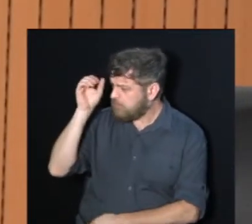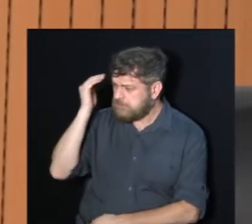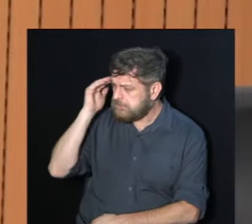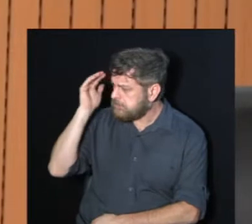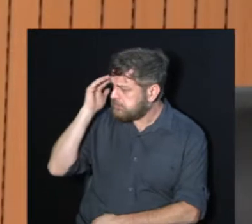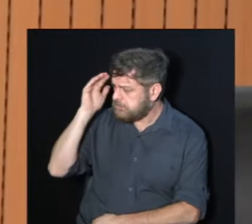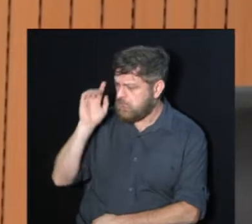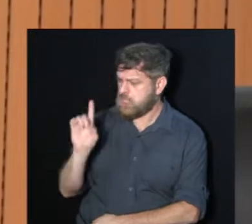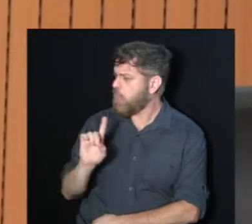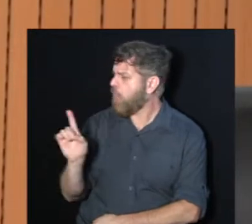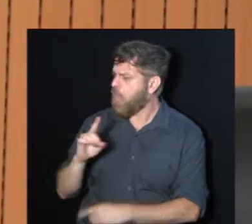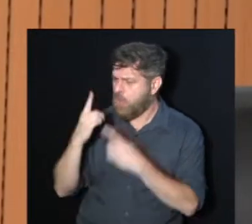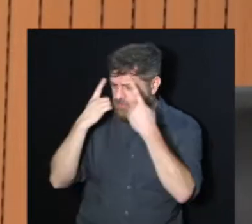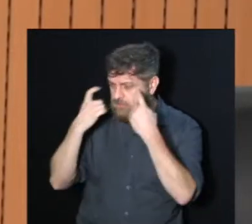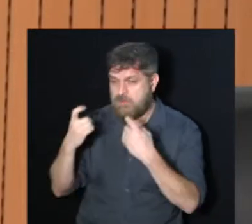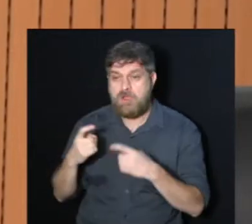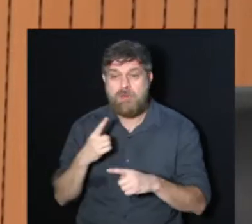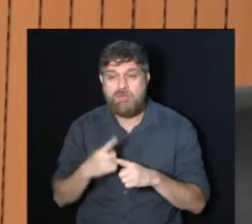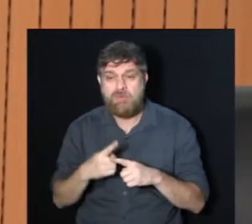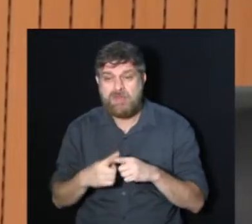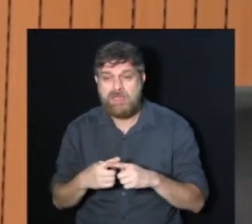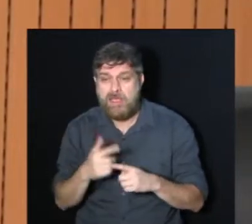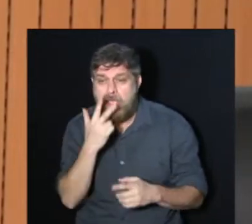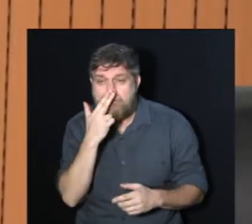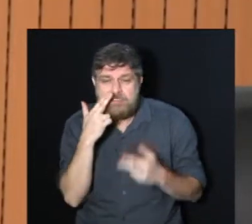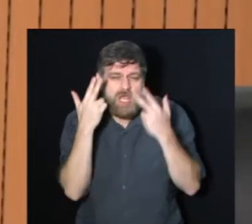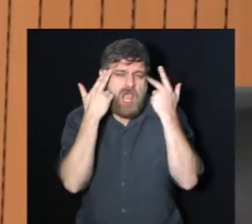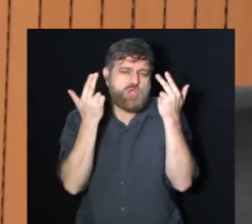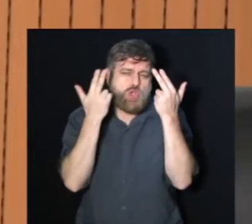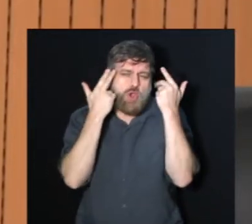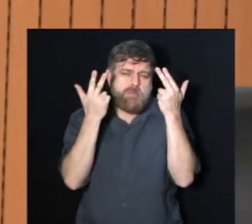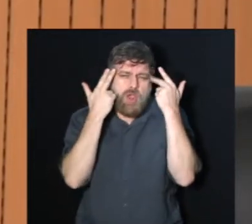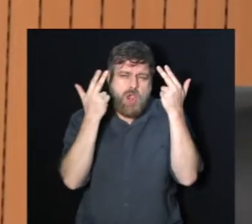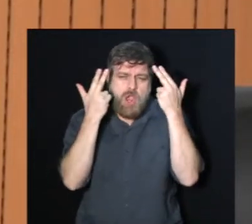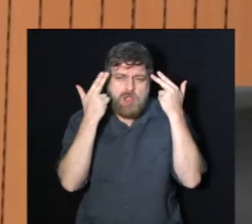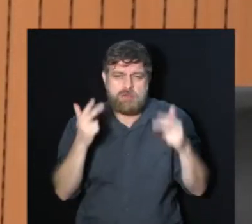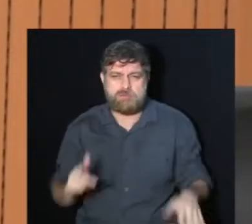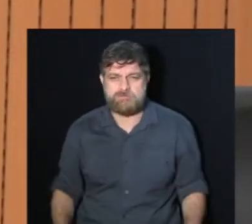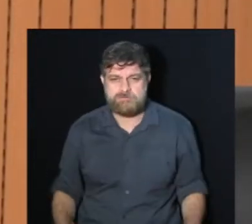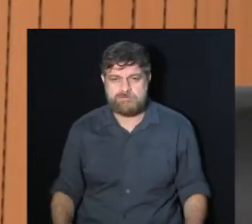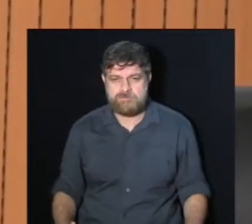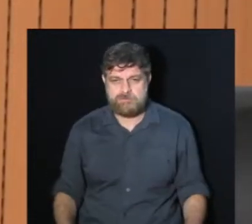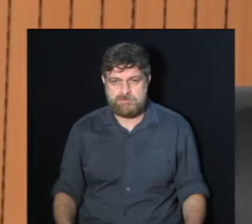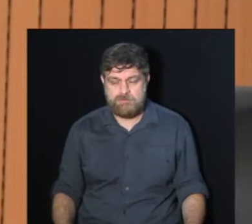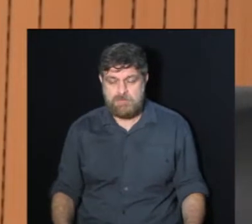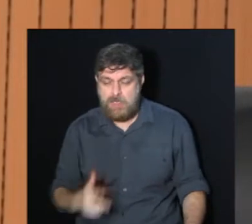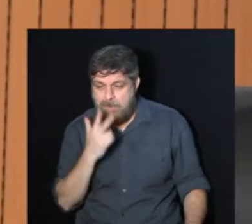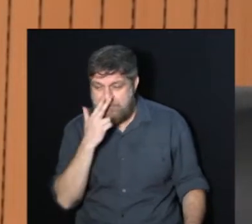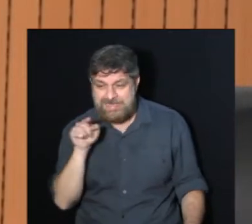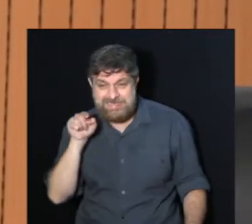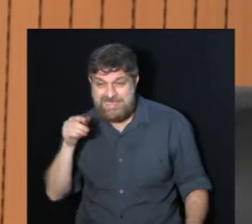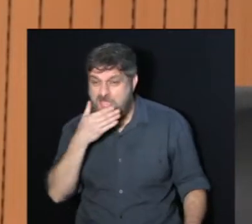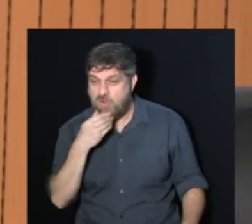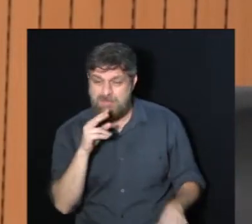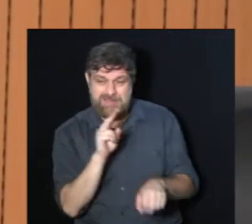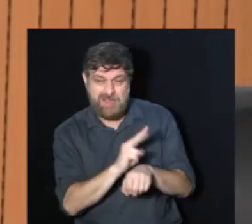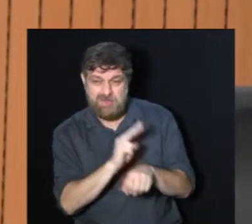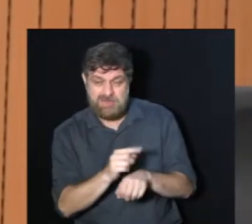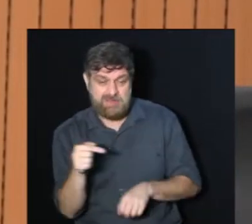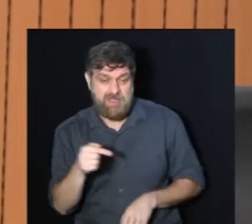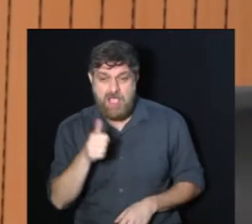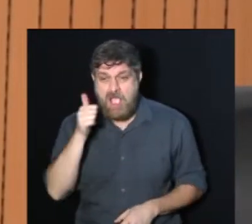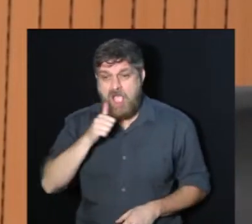dessa naturalização, né, que é passada desse cuidado, e pelo amor que ela